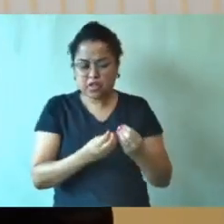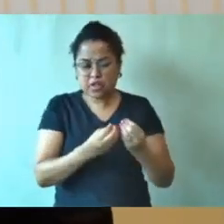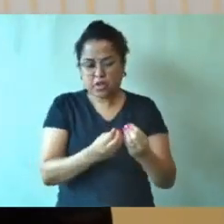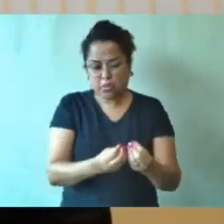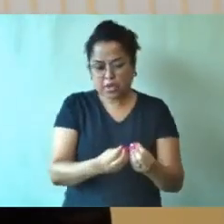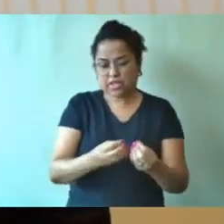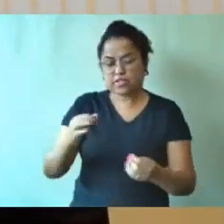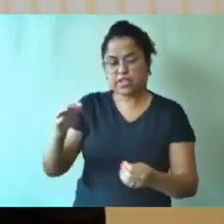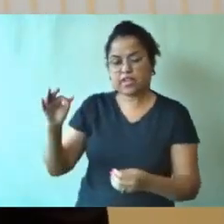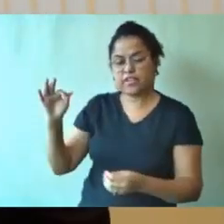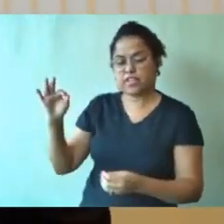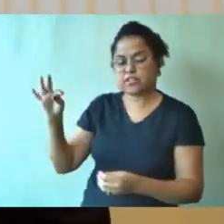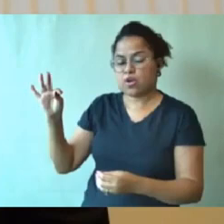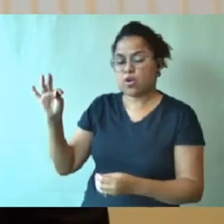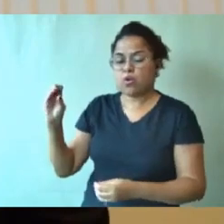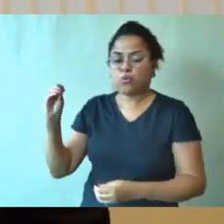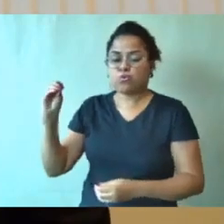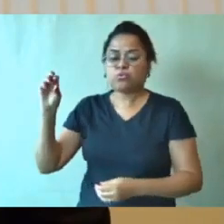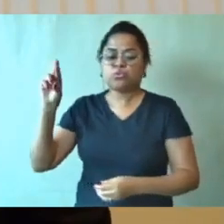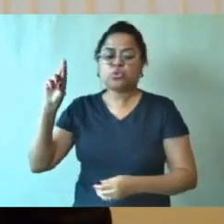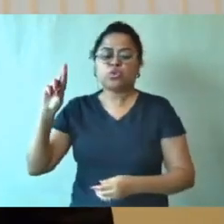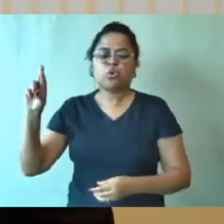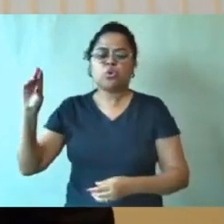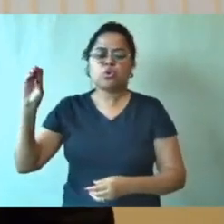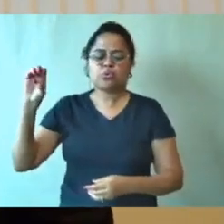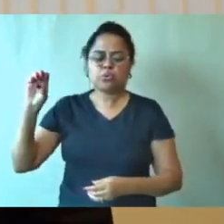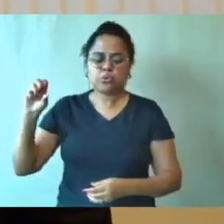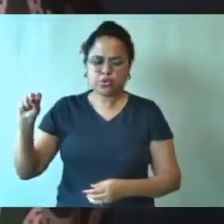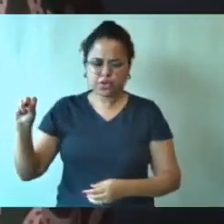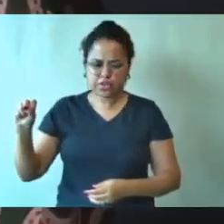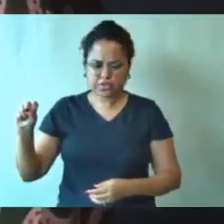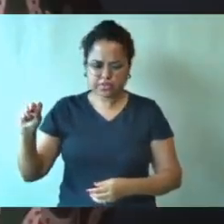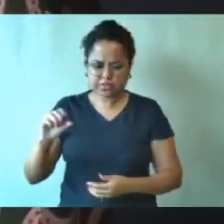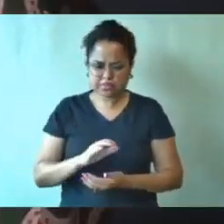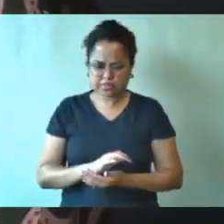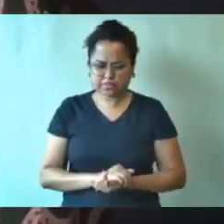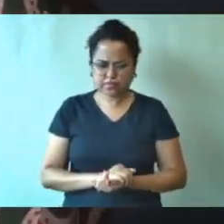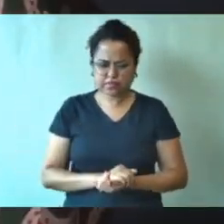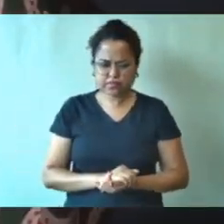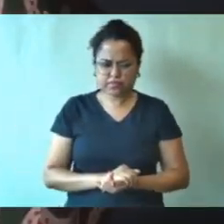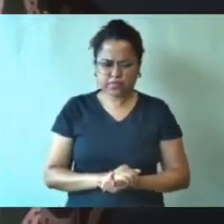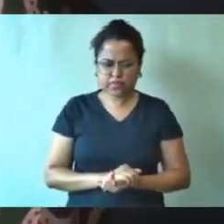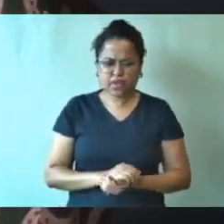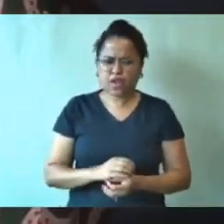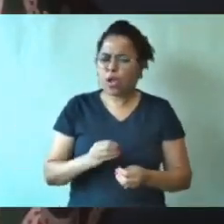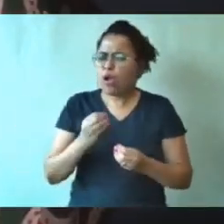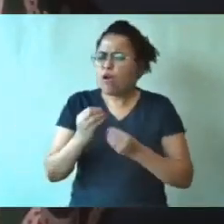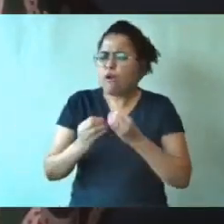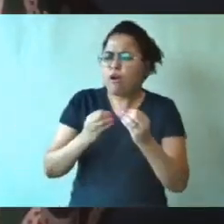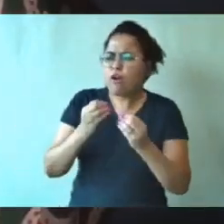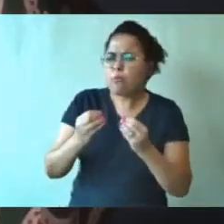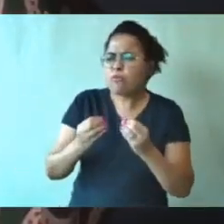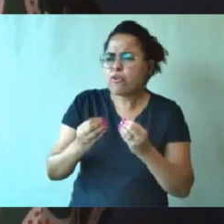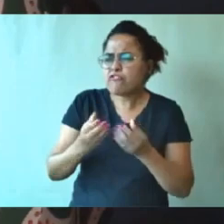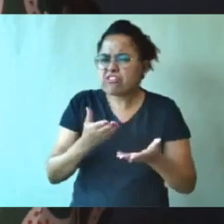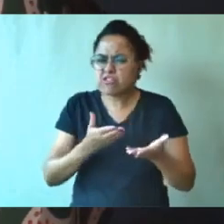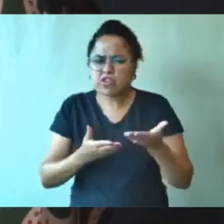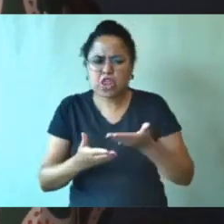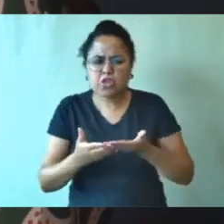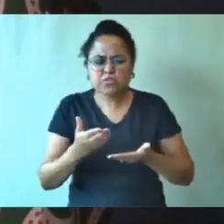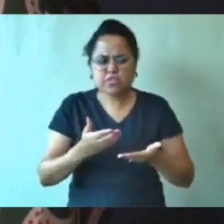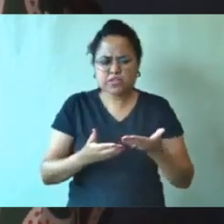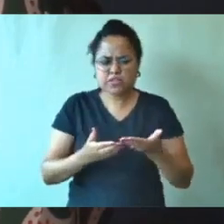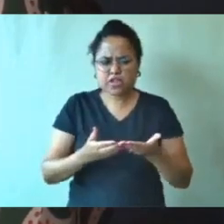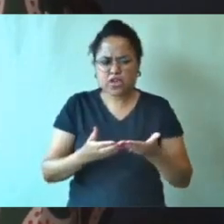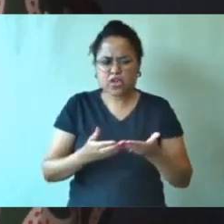e tem uma quitação de todas as dívidas que eu tinha com ele. Como que foi feita essa negociação? Foi um contrato de compra e venda,